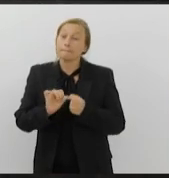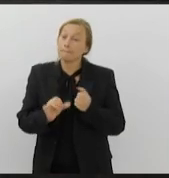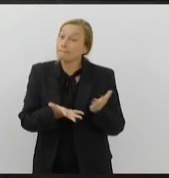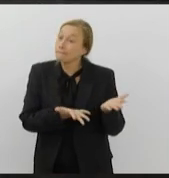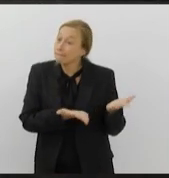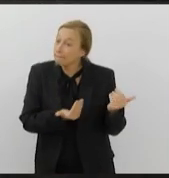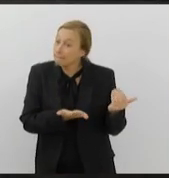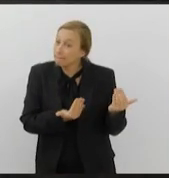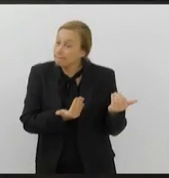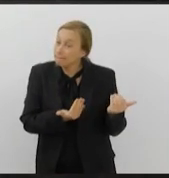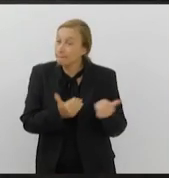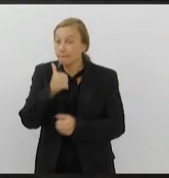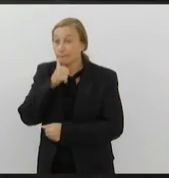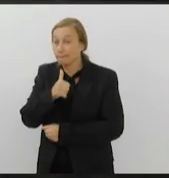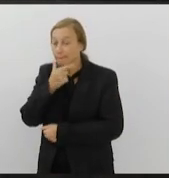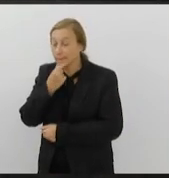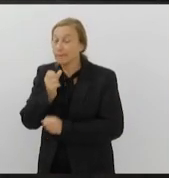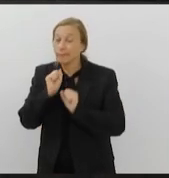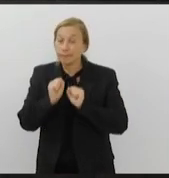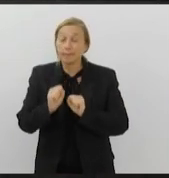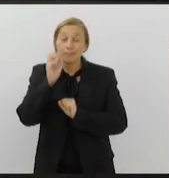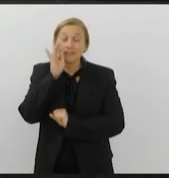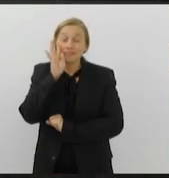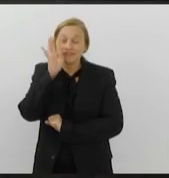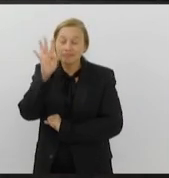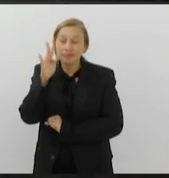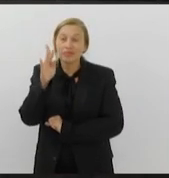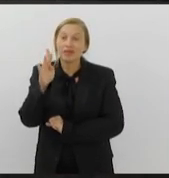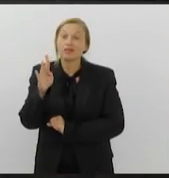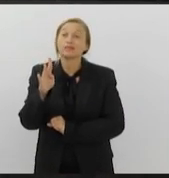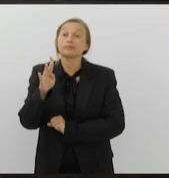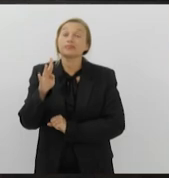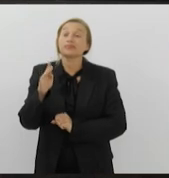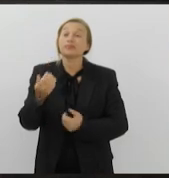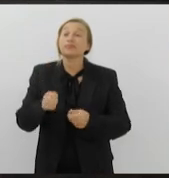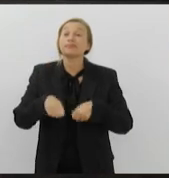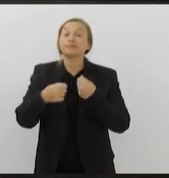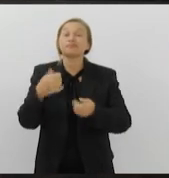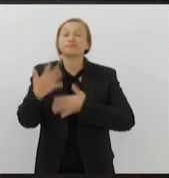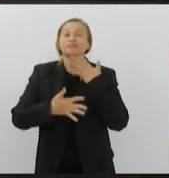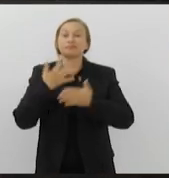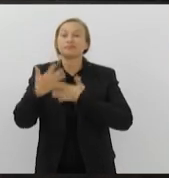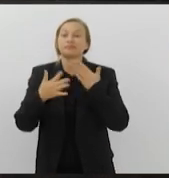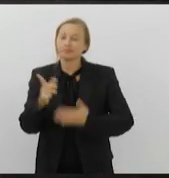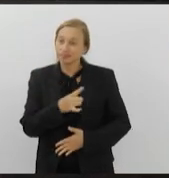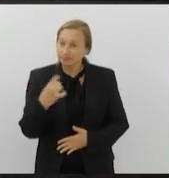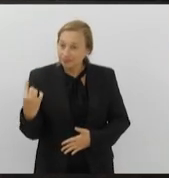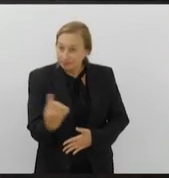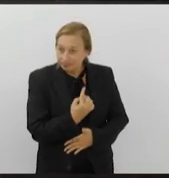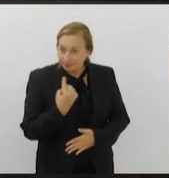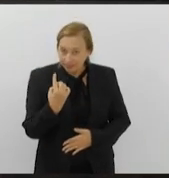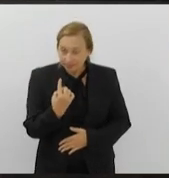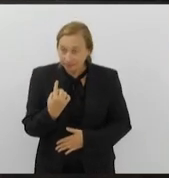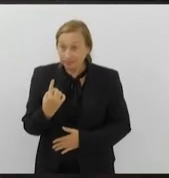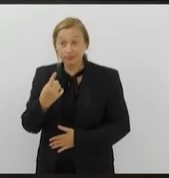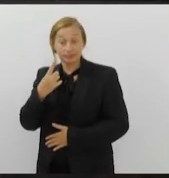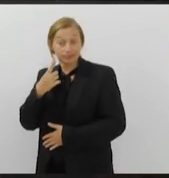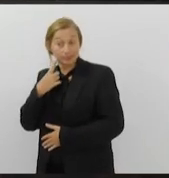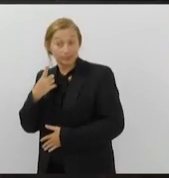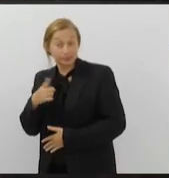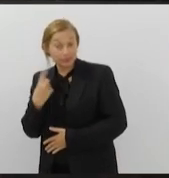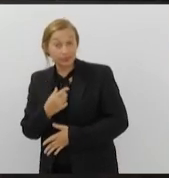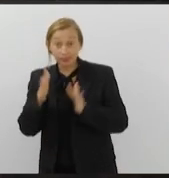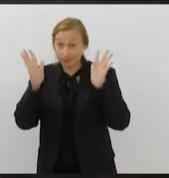jovens, essas jovens, possam sonhar e trazer alegria para todos nós, como nós estamos felizes